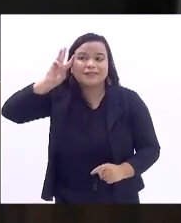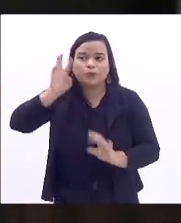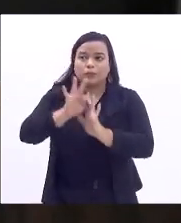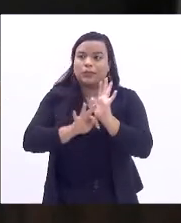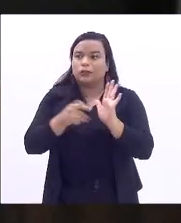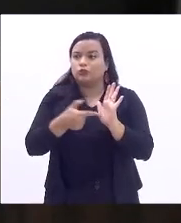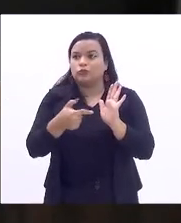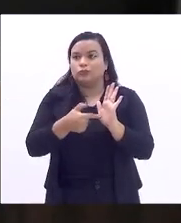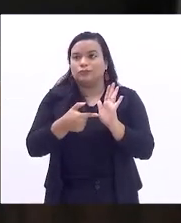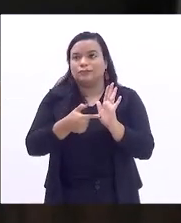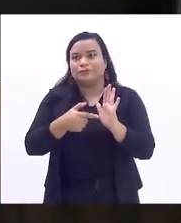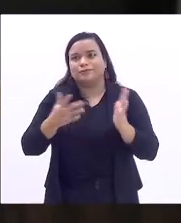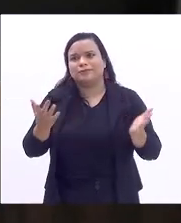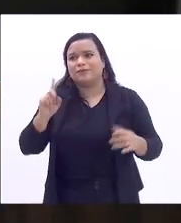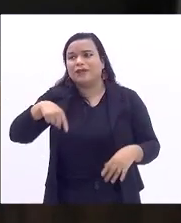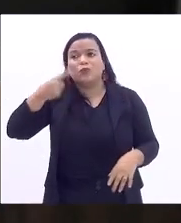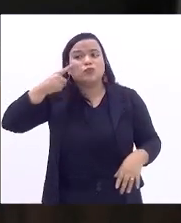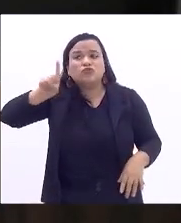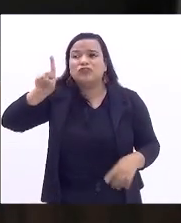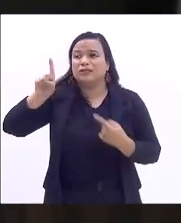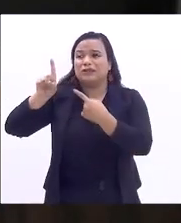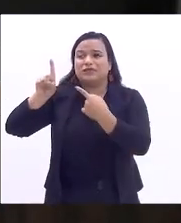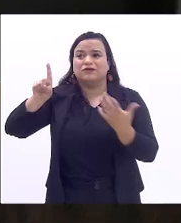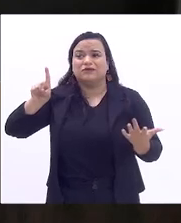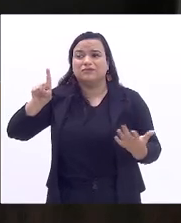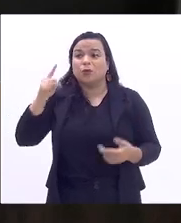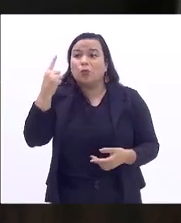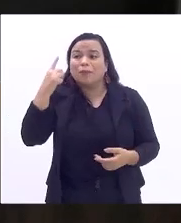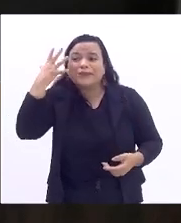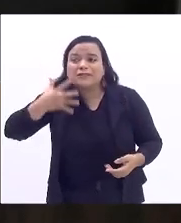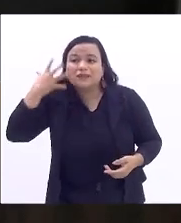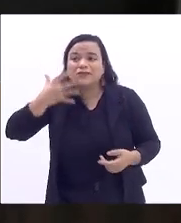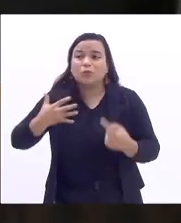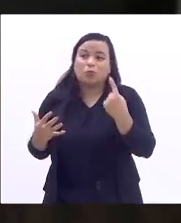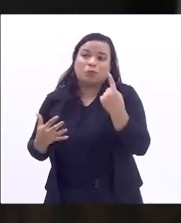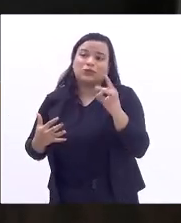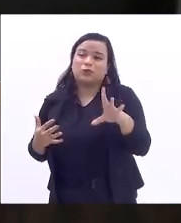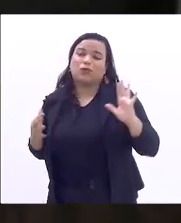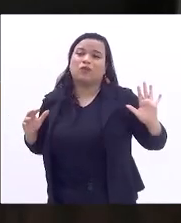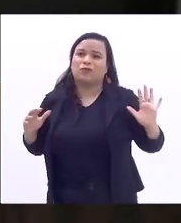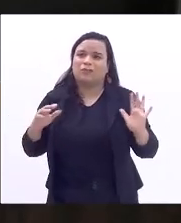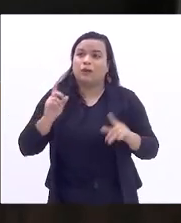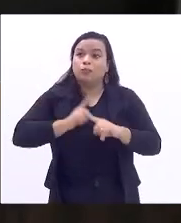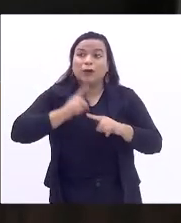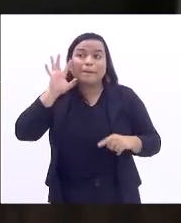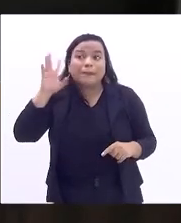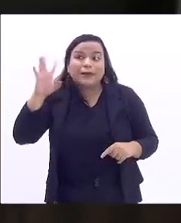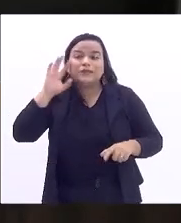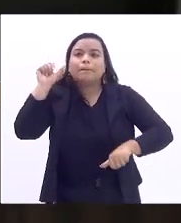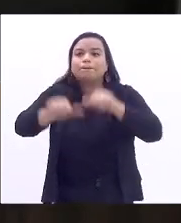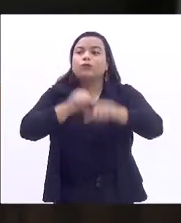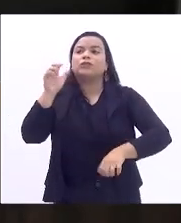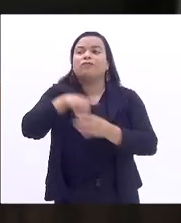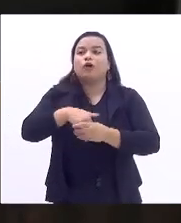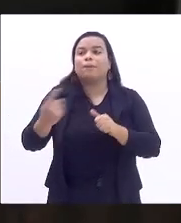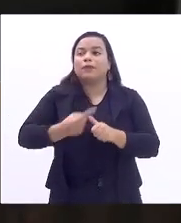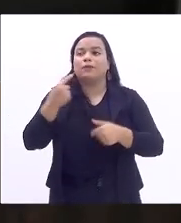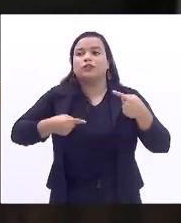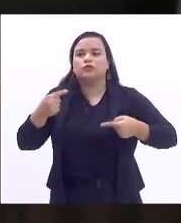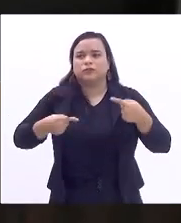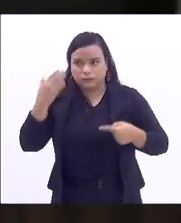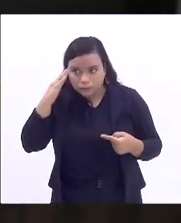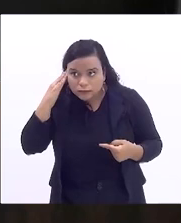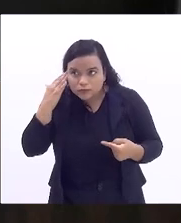texto e a sair daqui é um dia útil uma sessão que é um presidente da gente mudar o que foi votado na primeira discussão